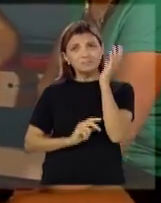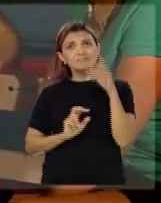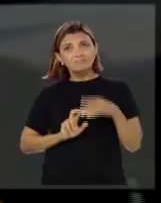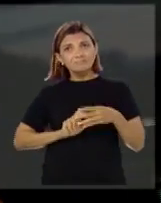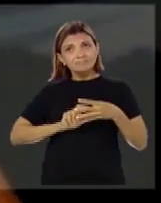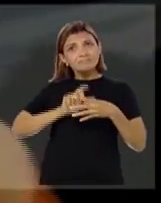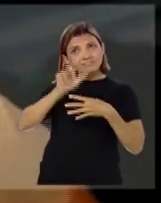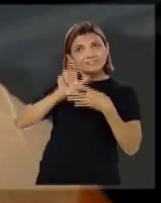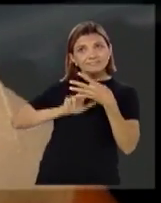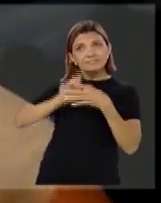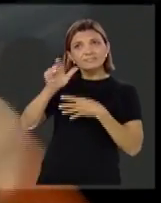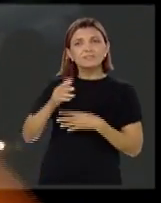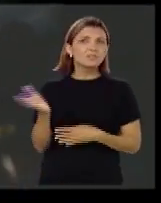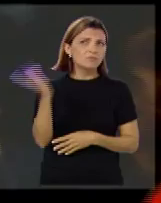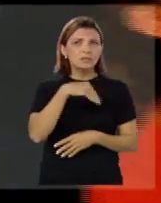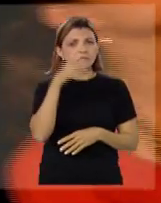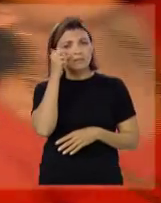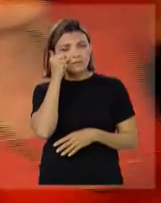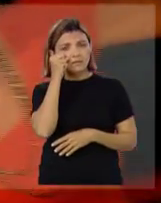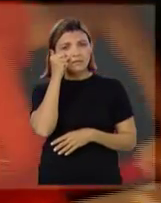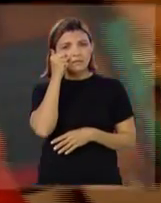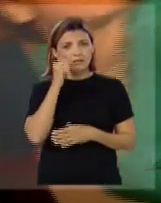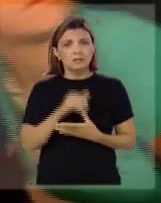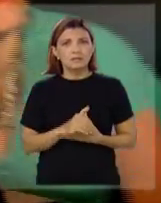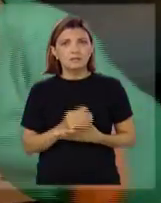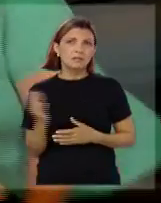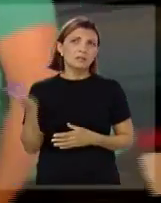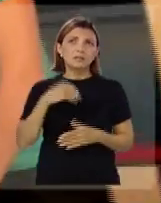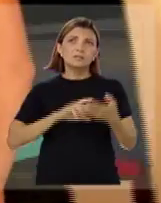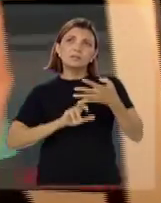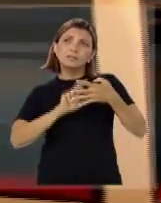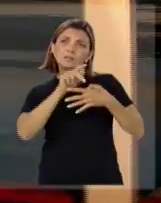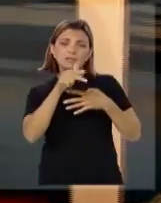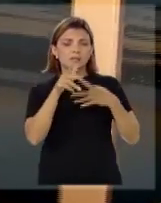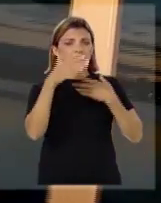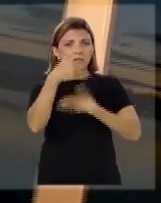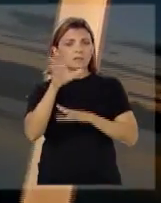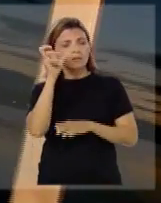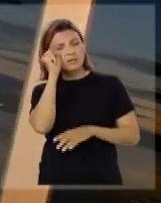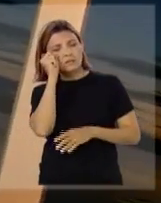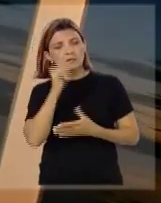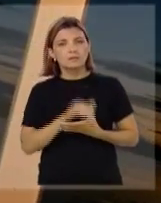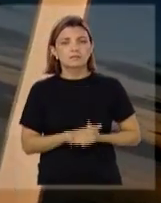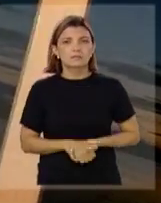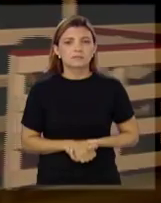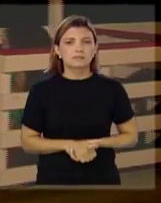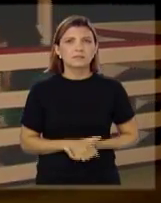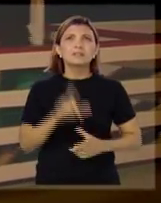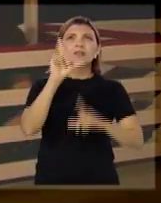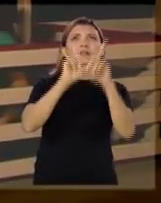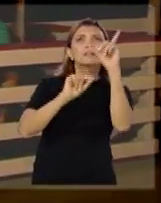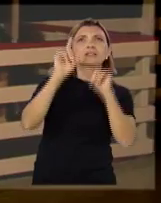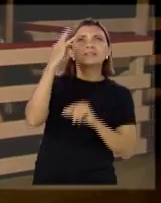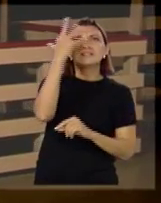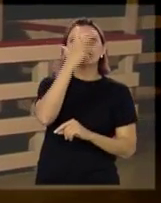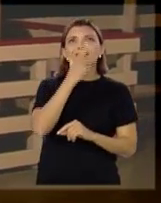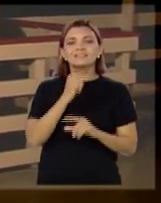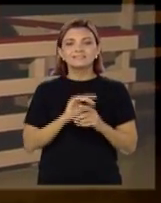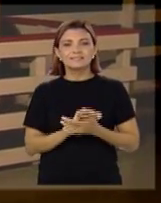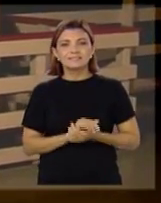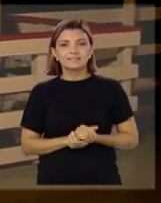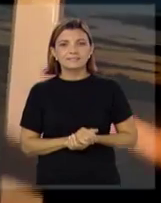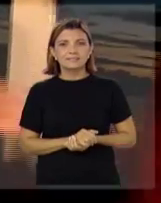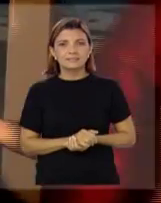Ah, claro. Vamos então? Tá, JP, Thiago, vamos dormir? Não. A gente tá subindo. Já tem estrela no céu. Ai, ah,